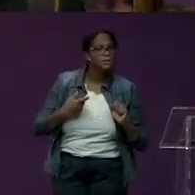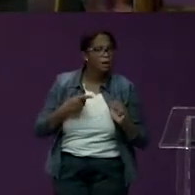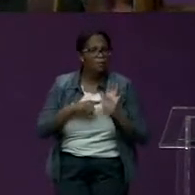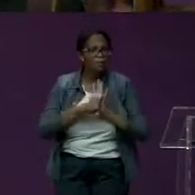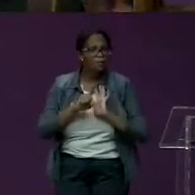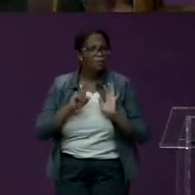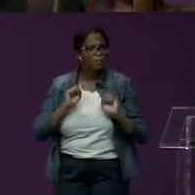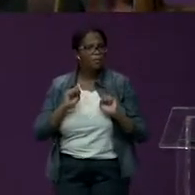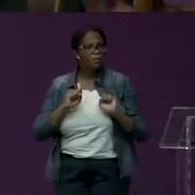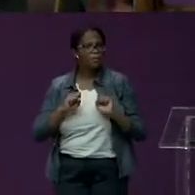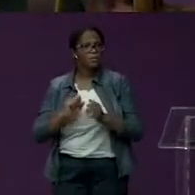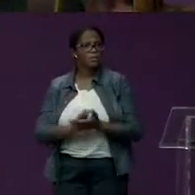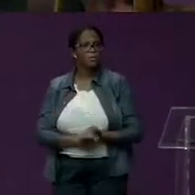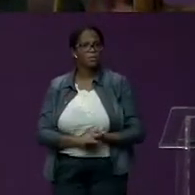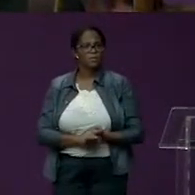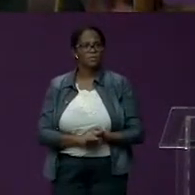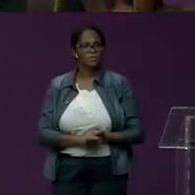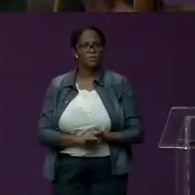Oi?